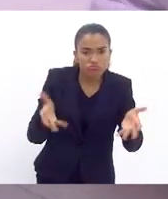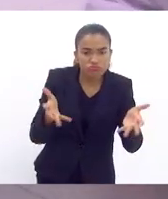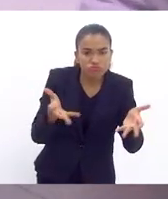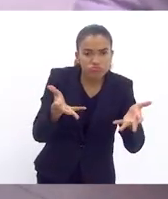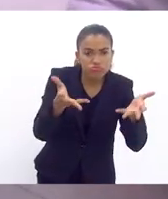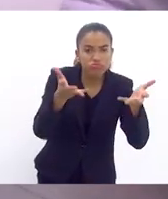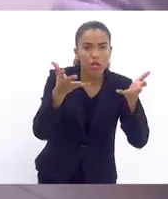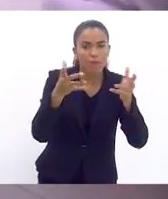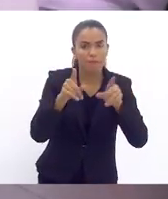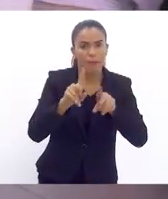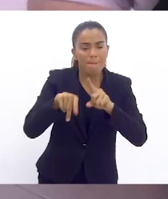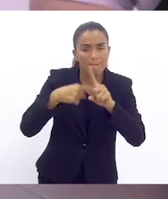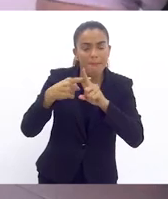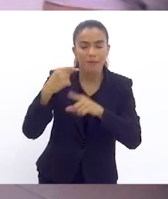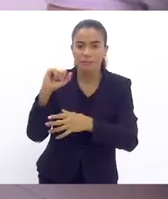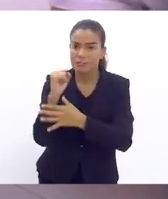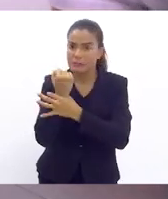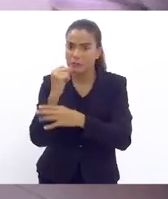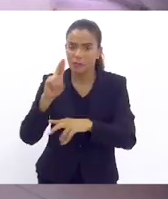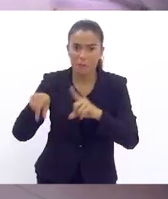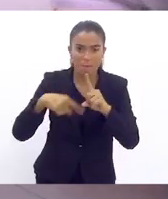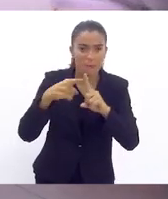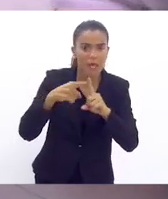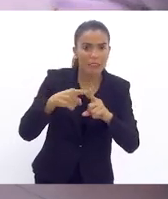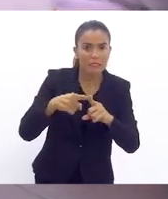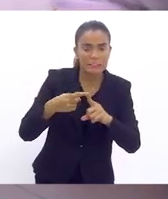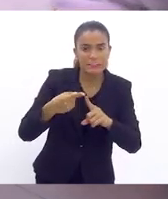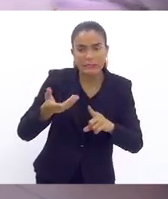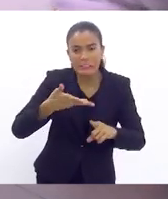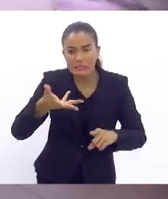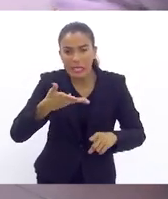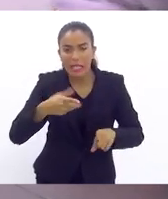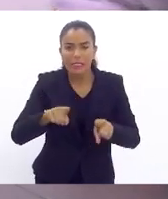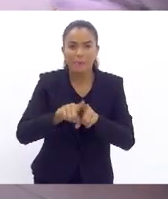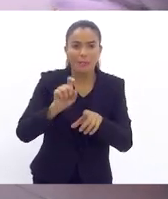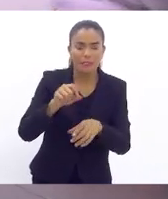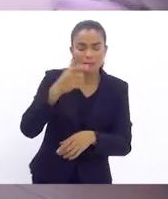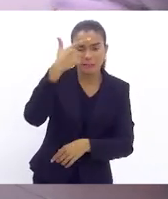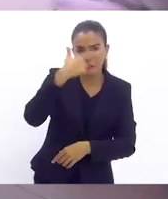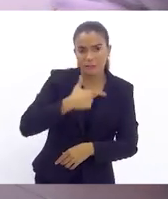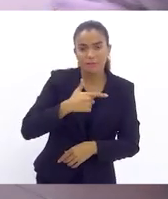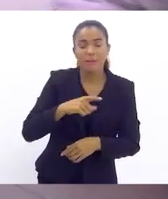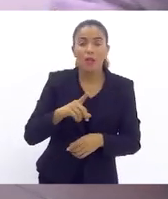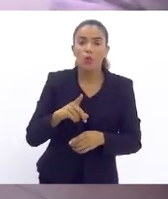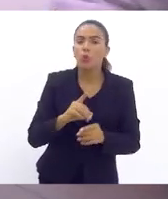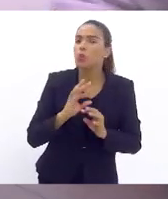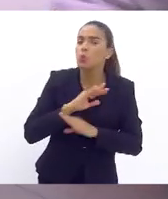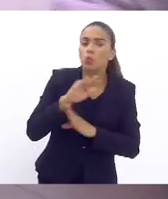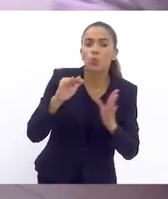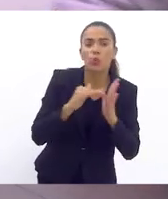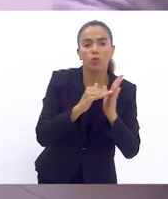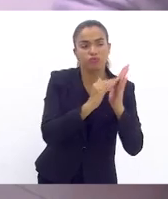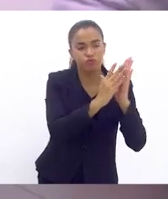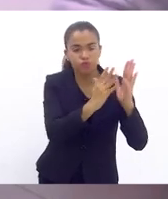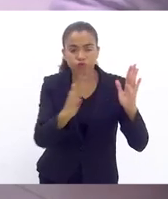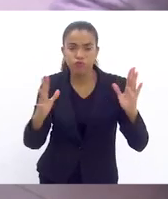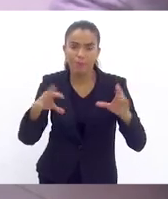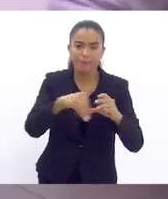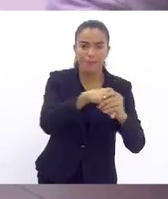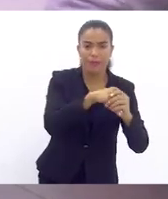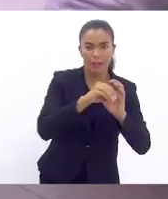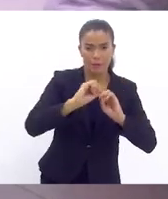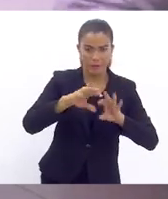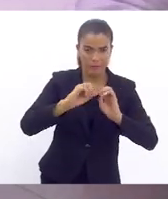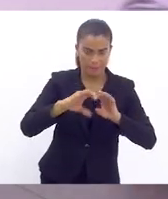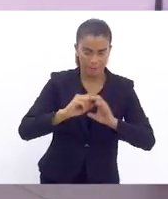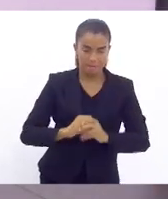justa mais segura mais célere mais produtiva senão educação tudo passa por ela então nós se nós temos um olhar